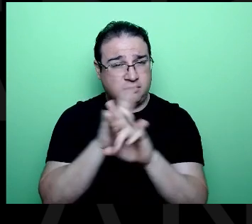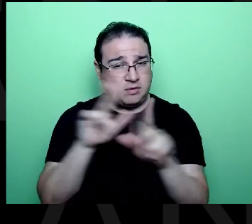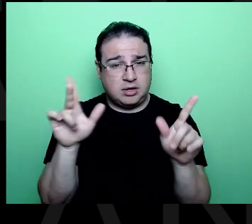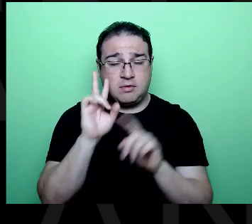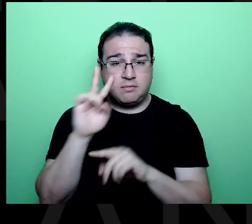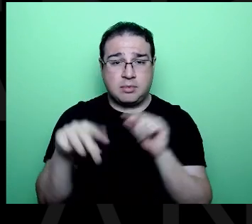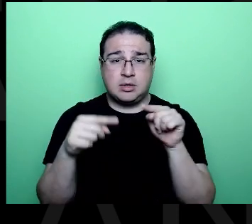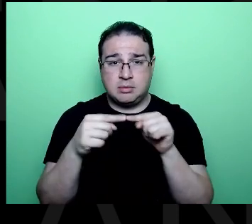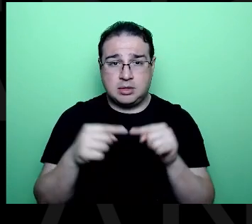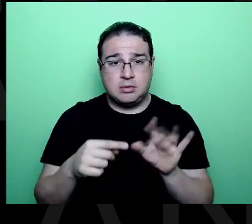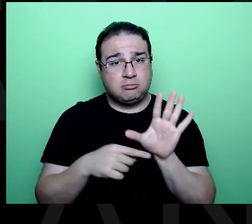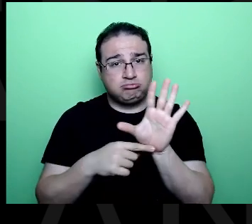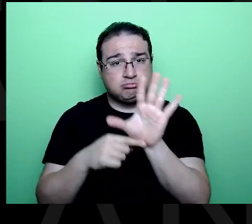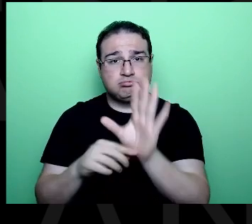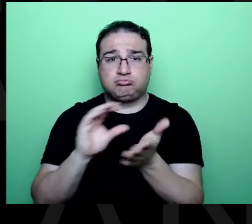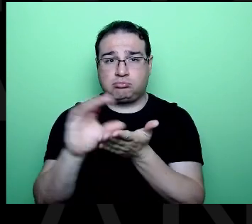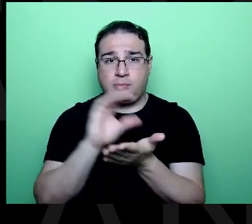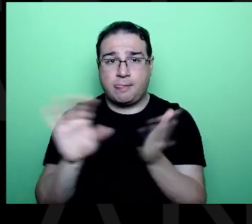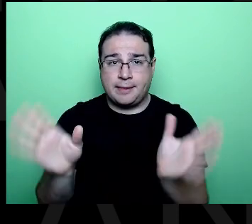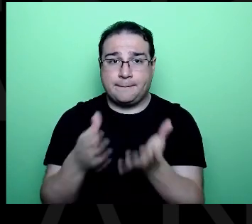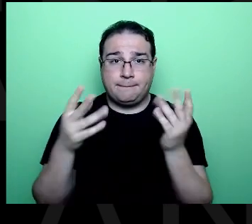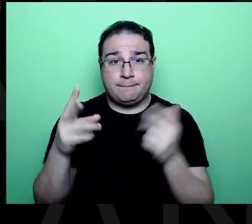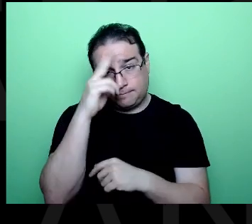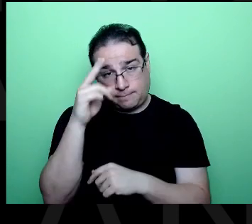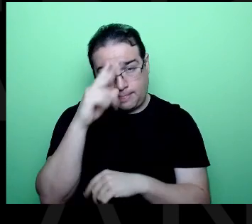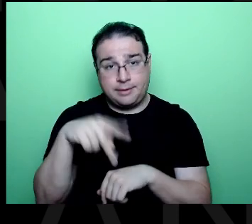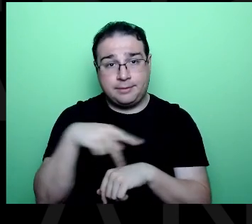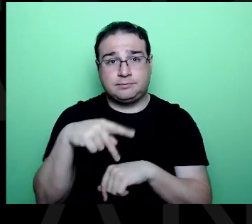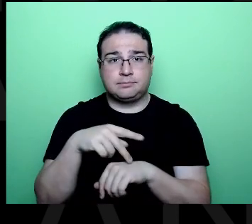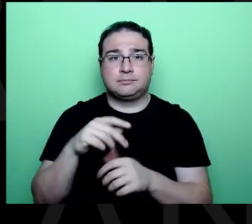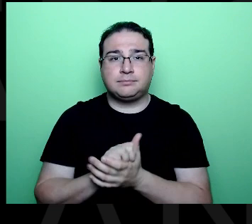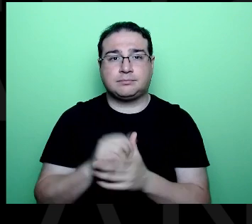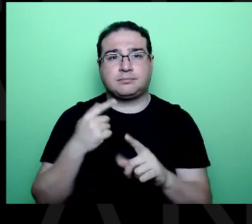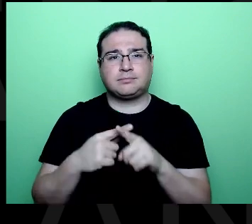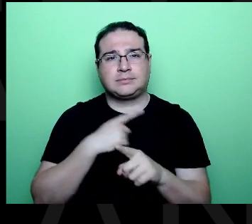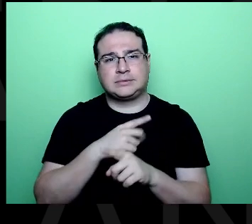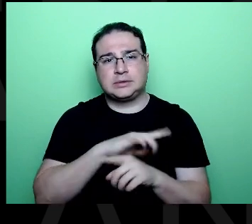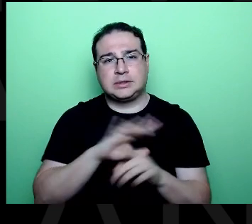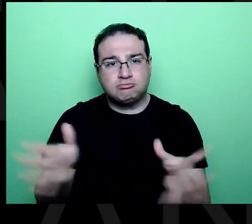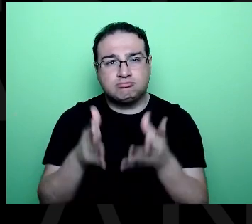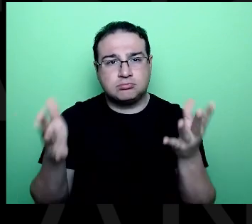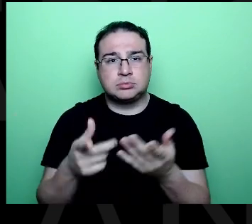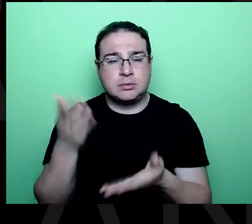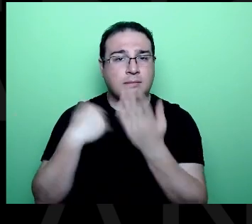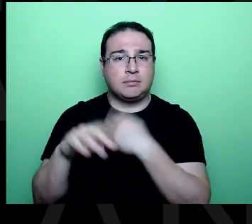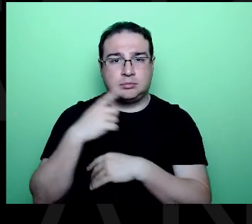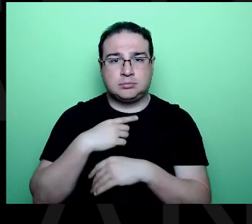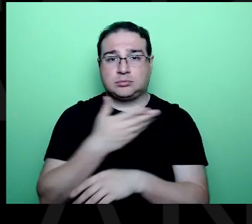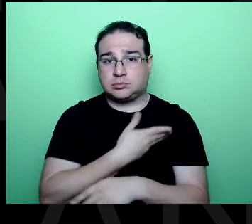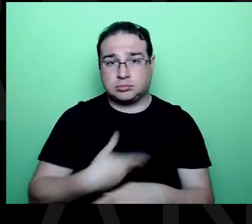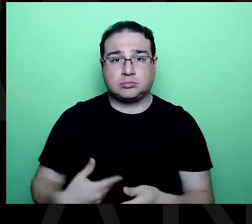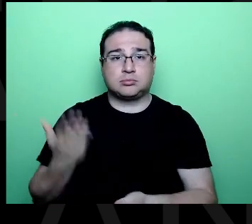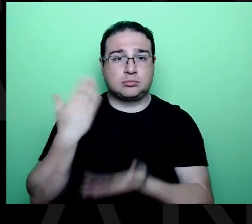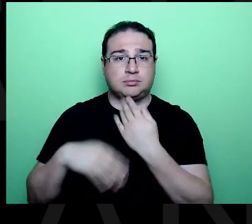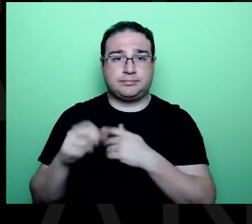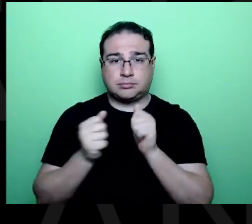pense nesses incentivos, né? Para a memória do país, assim, né? Porque tem muitos incentivos, teve, né, nos governos